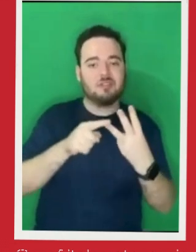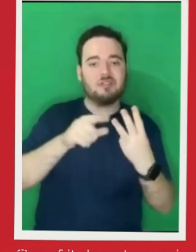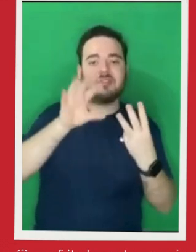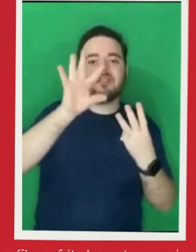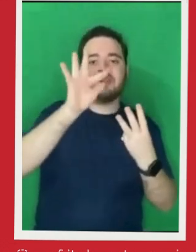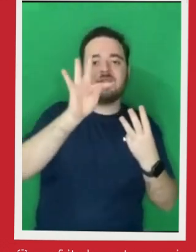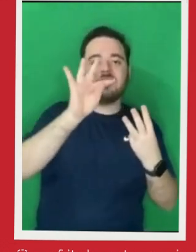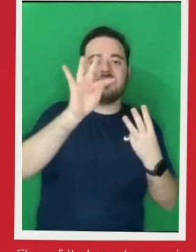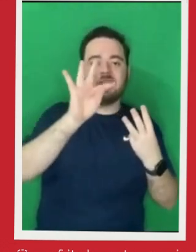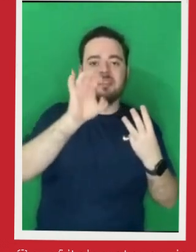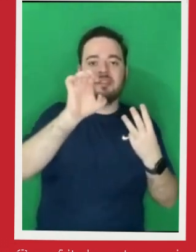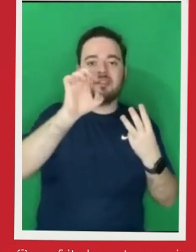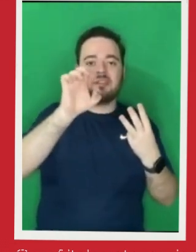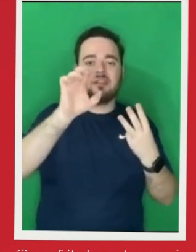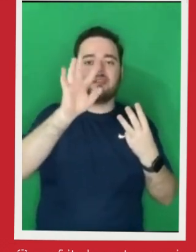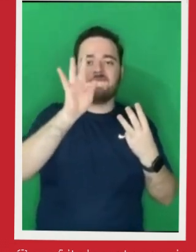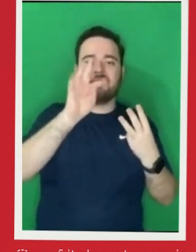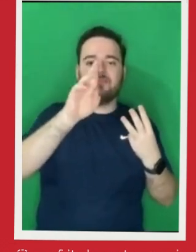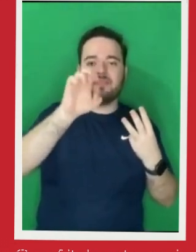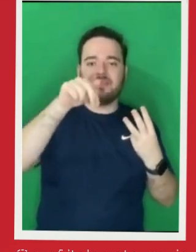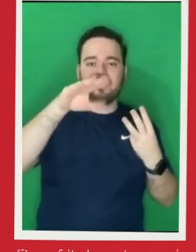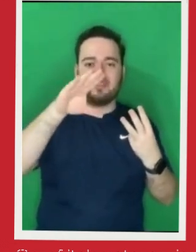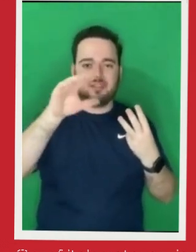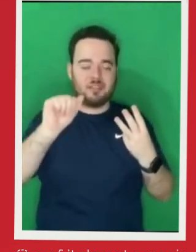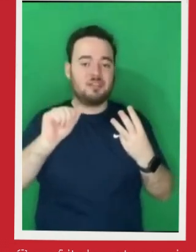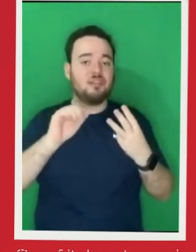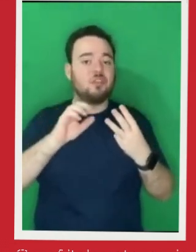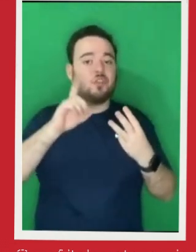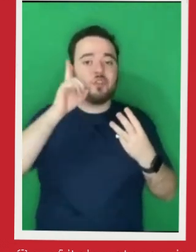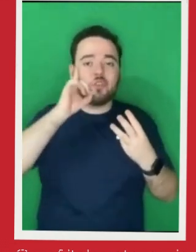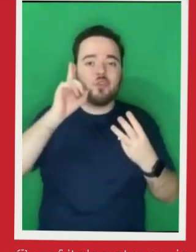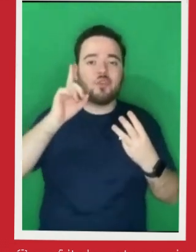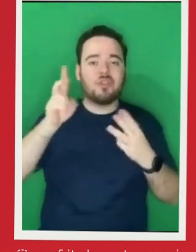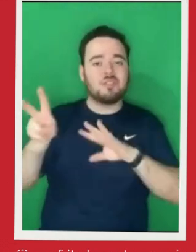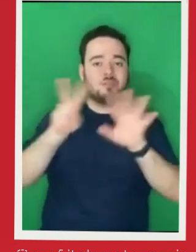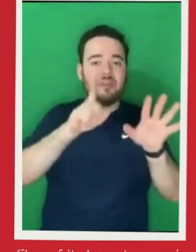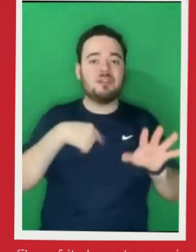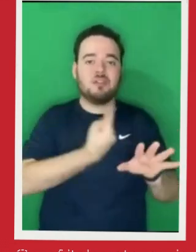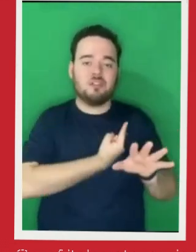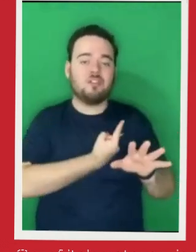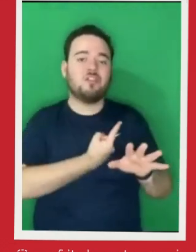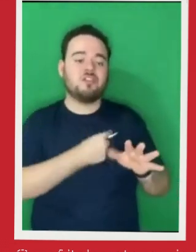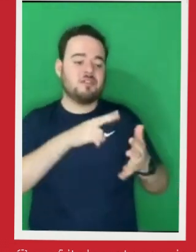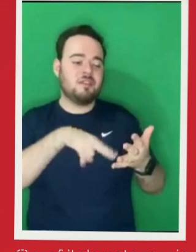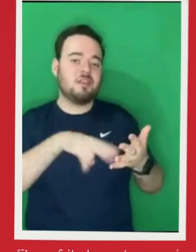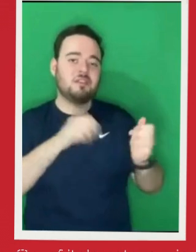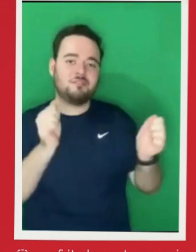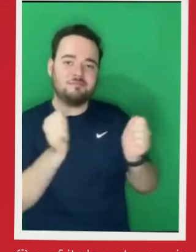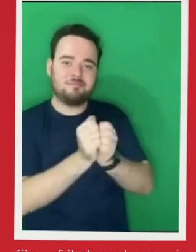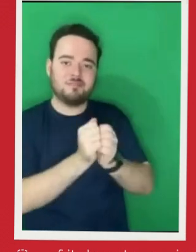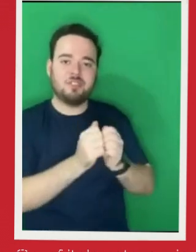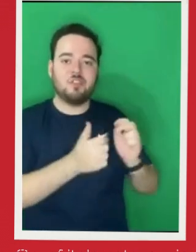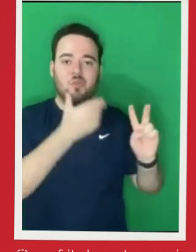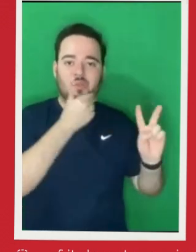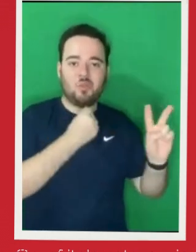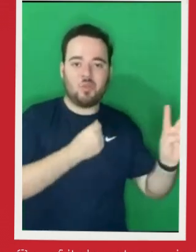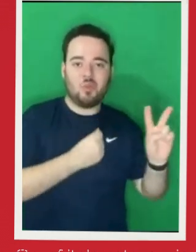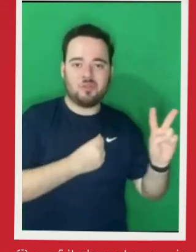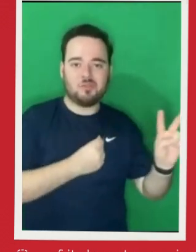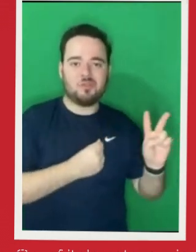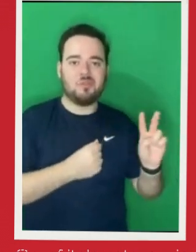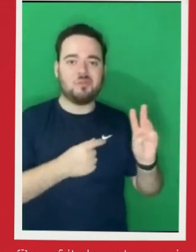de Trinca. E toda semana a gente lê um livro de ficção juntos. Eles são 2 e eu